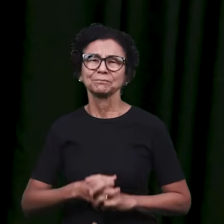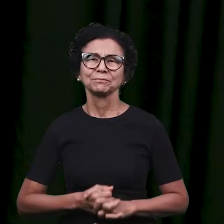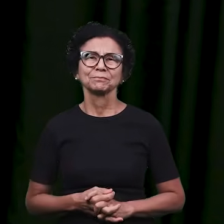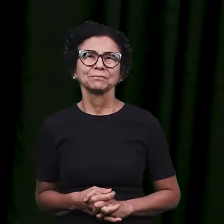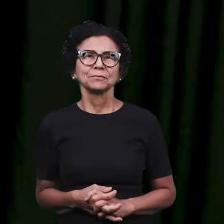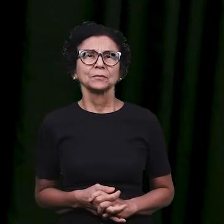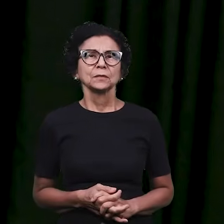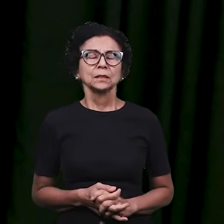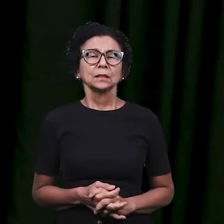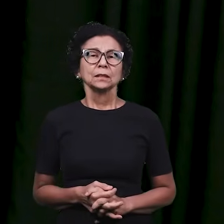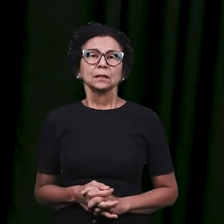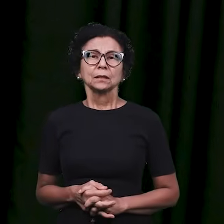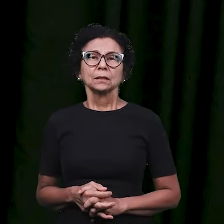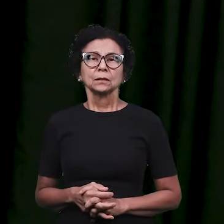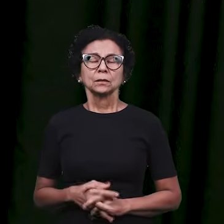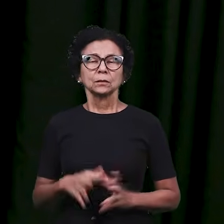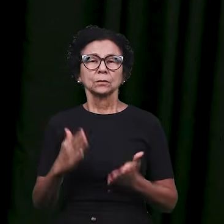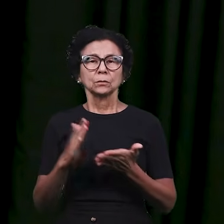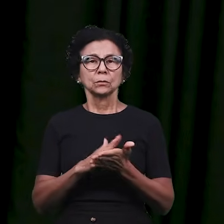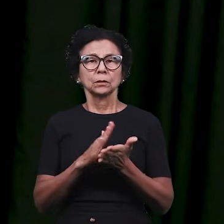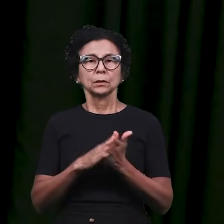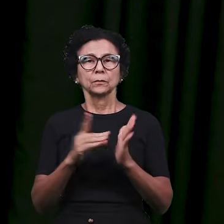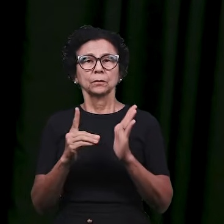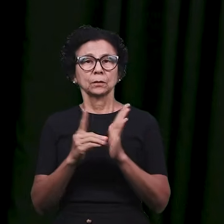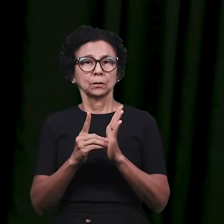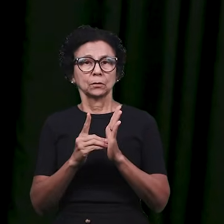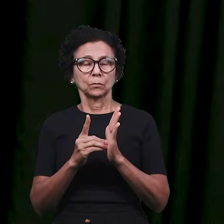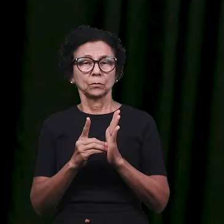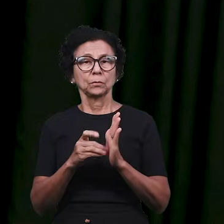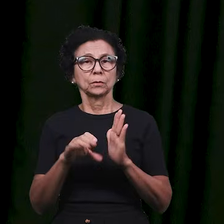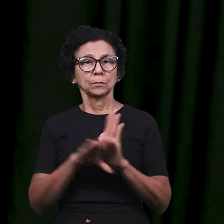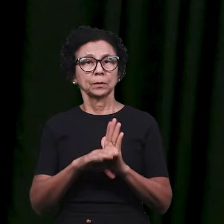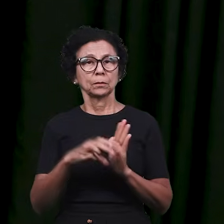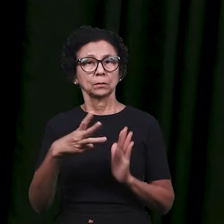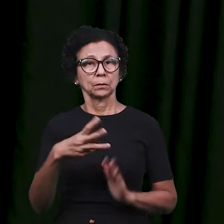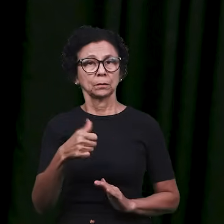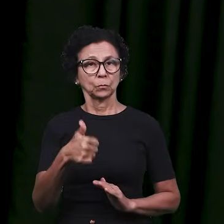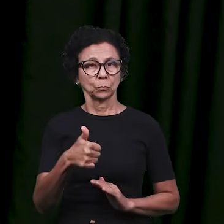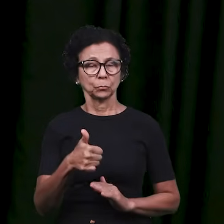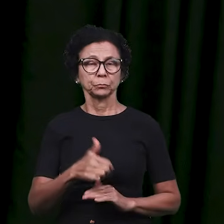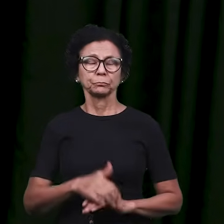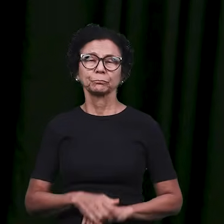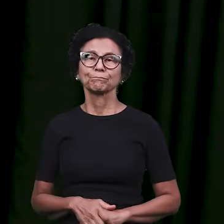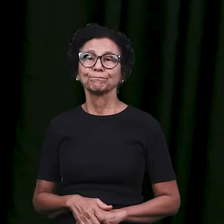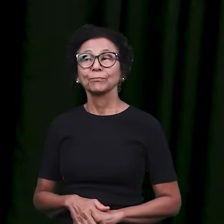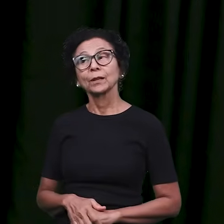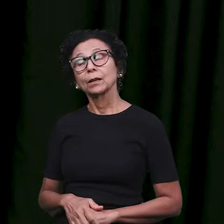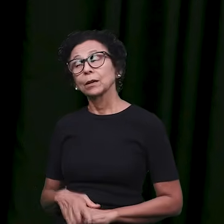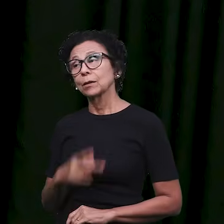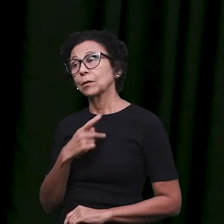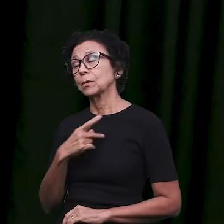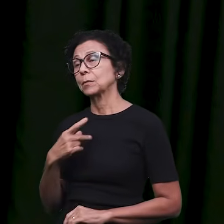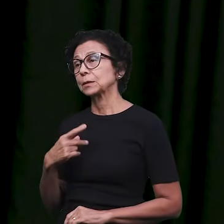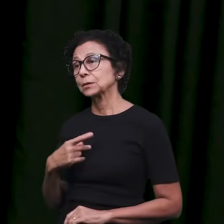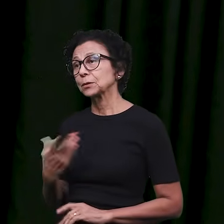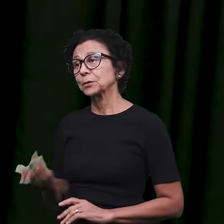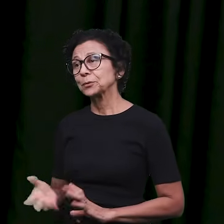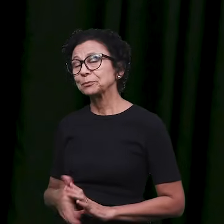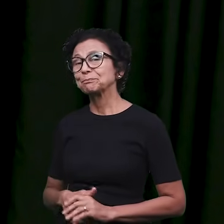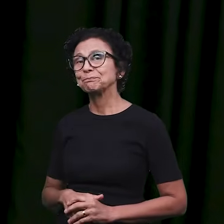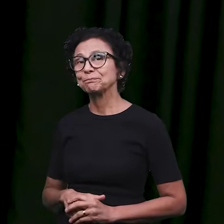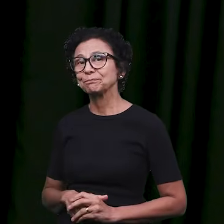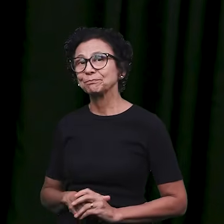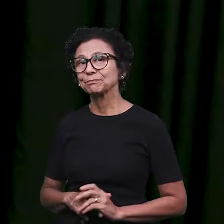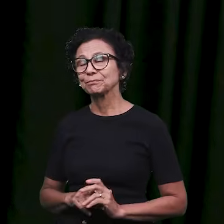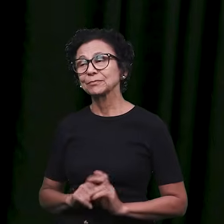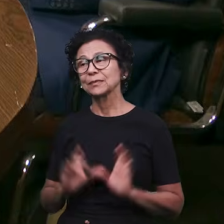de Deuteronômio. Hoje nós vamos falar sobre o capítulo 31. E confesso, pastor Diniz, que encerrando aqui o Pentateuco, me deu